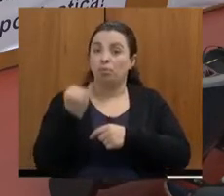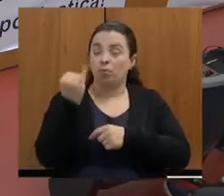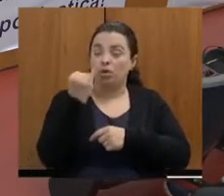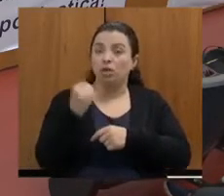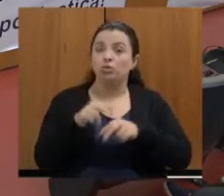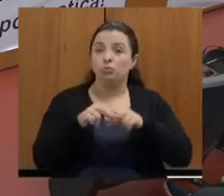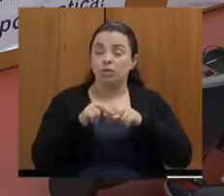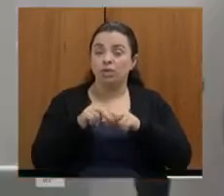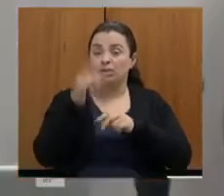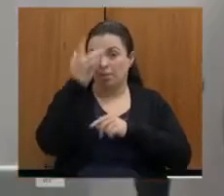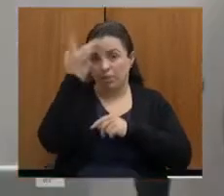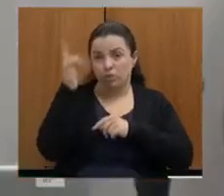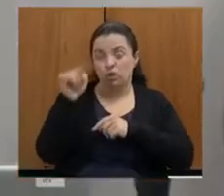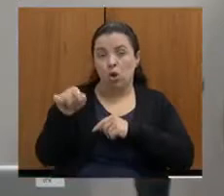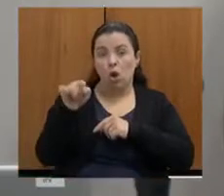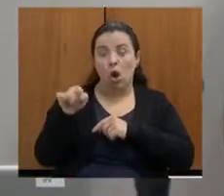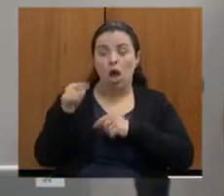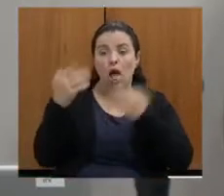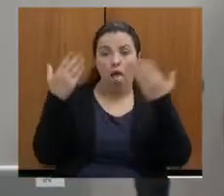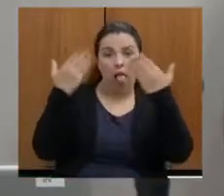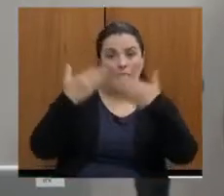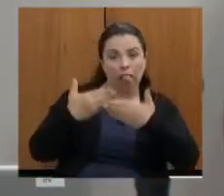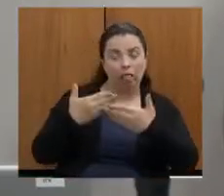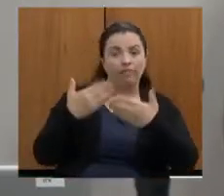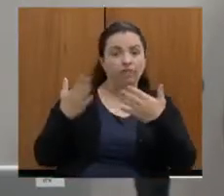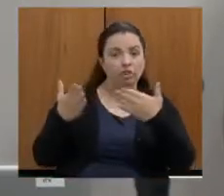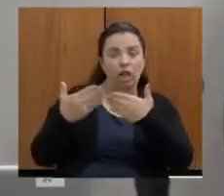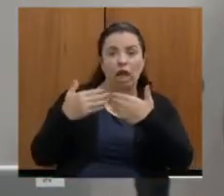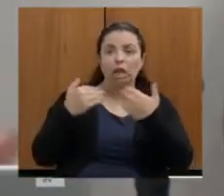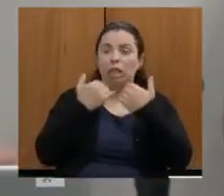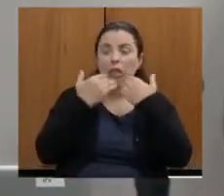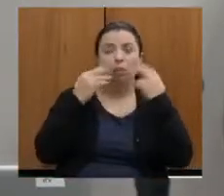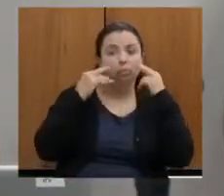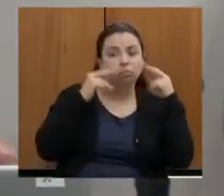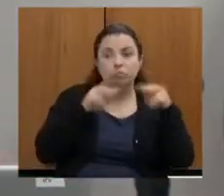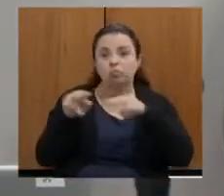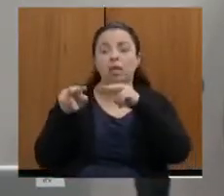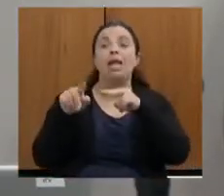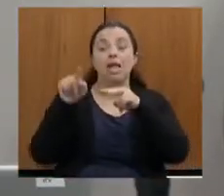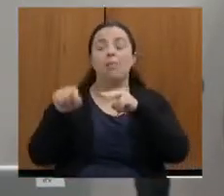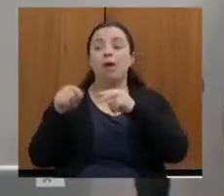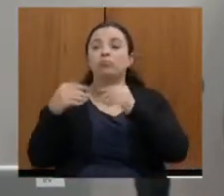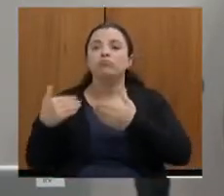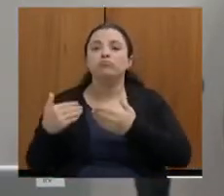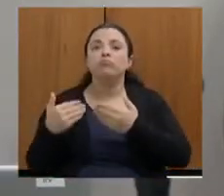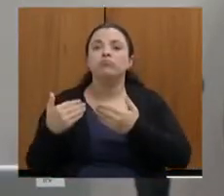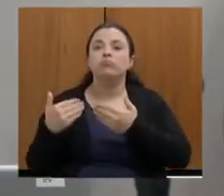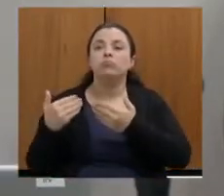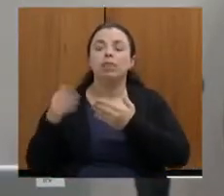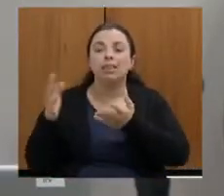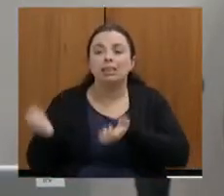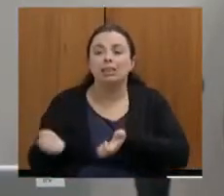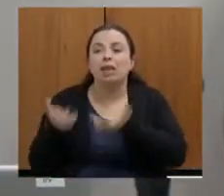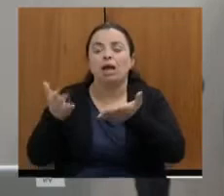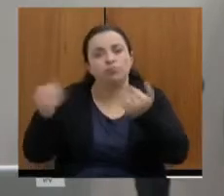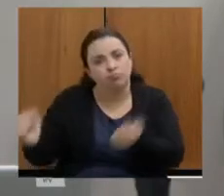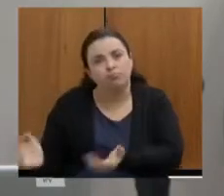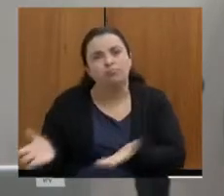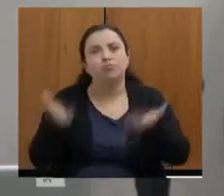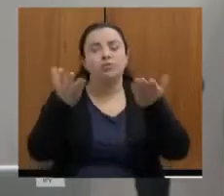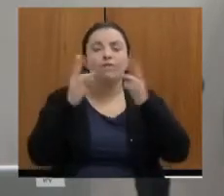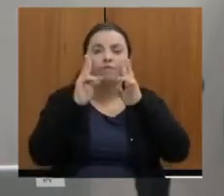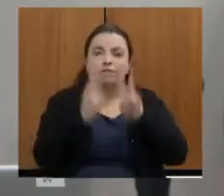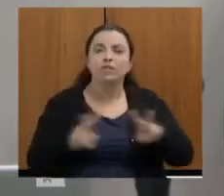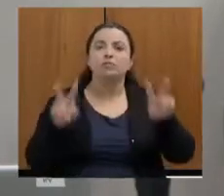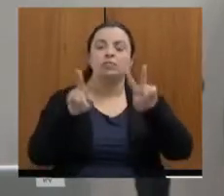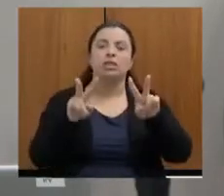as criminosas tentam manter na numa falsa normalidade não é às